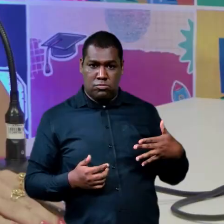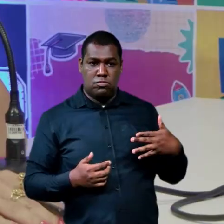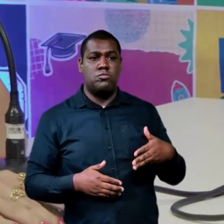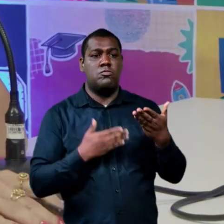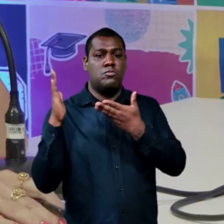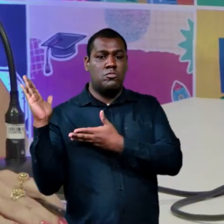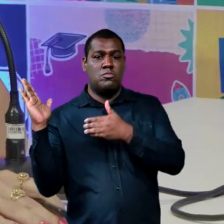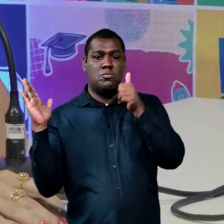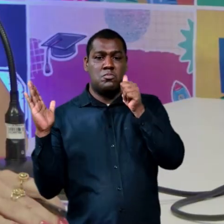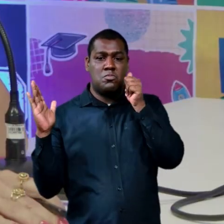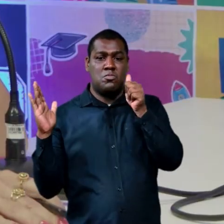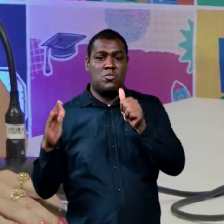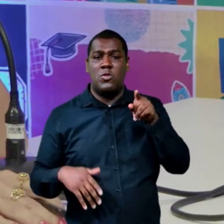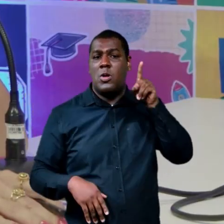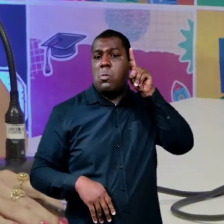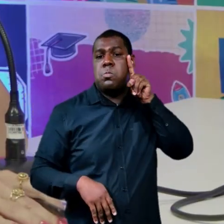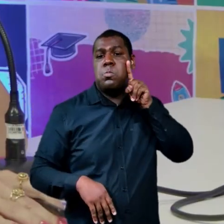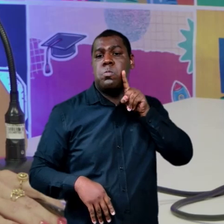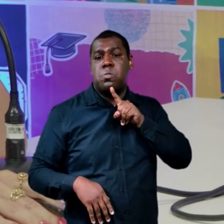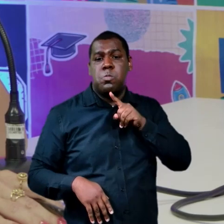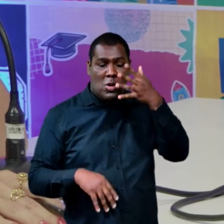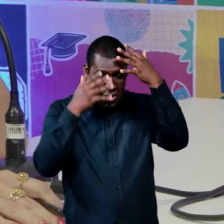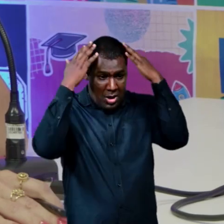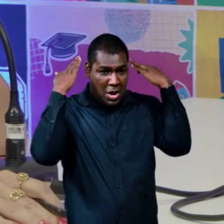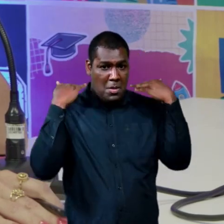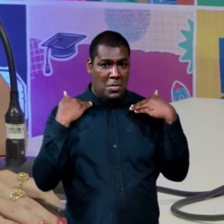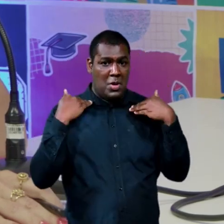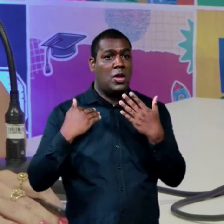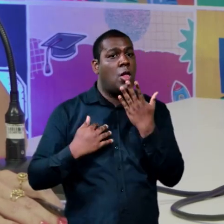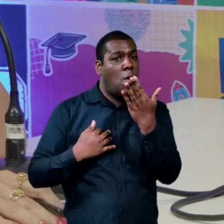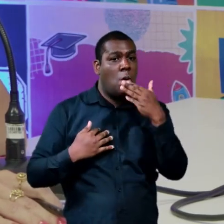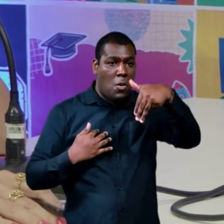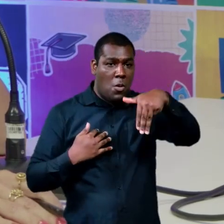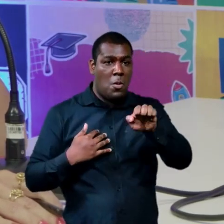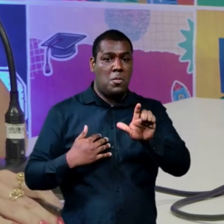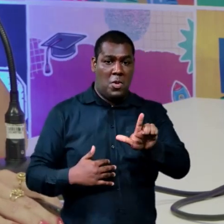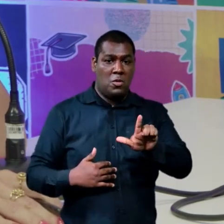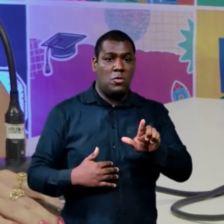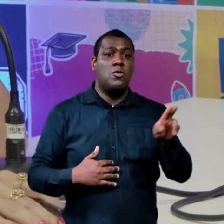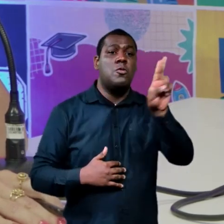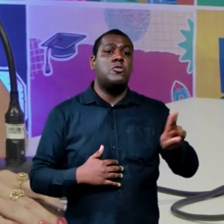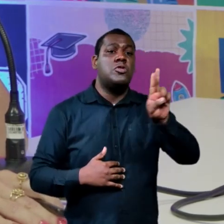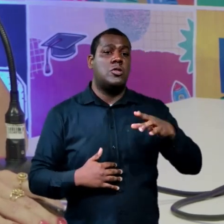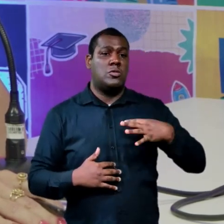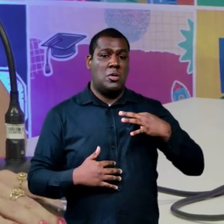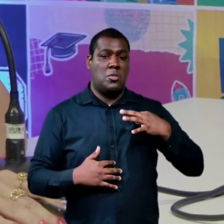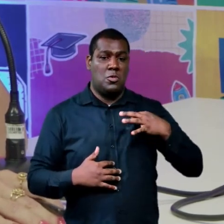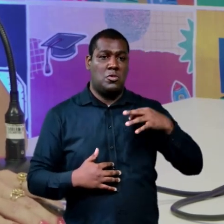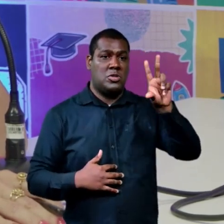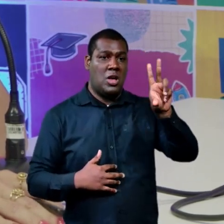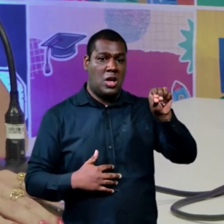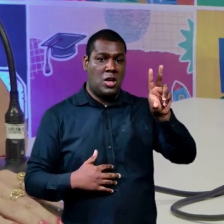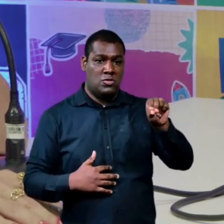mulher parda, de estatura mediana, cabelos castanhos, compridos. Estou vestindo uma blusa azul, uma